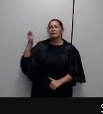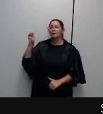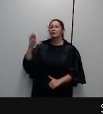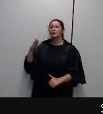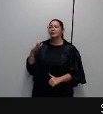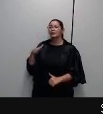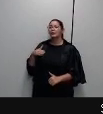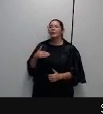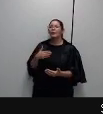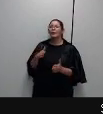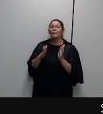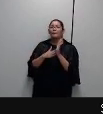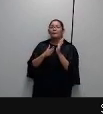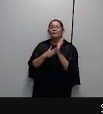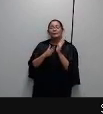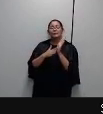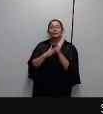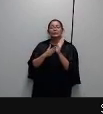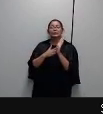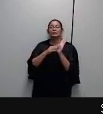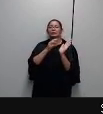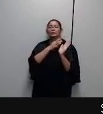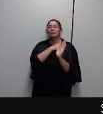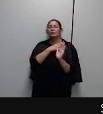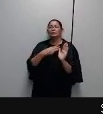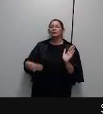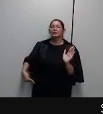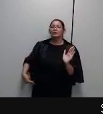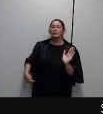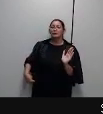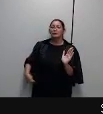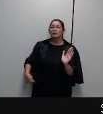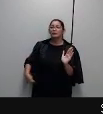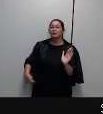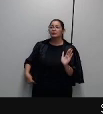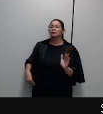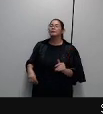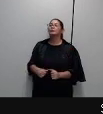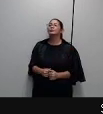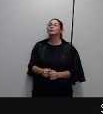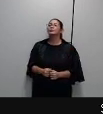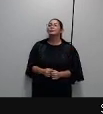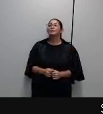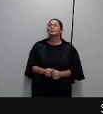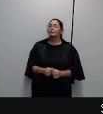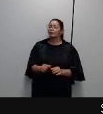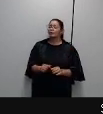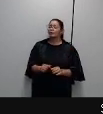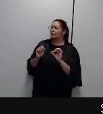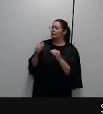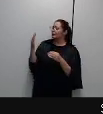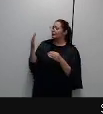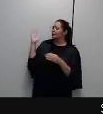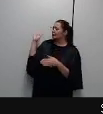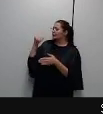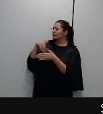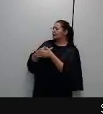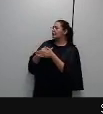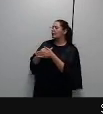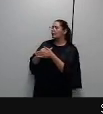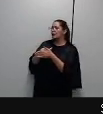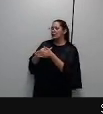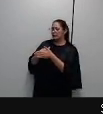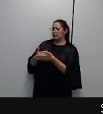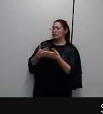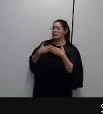ministro Napoleão o ministro Napoleão votou no é de dar provimento ao recurso